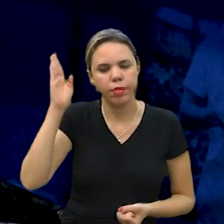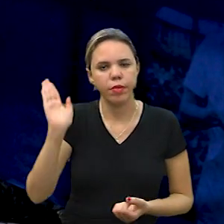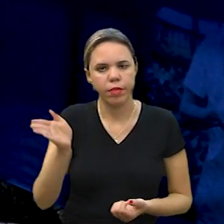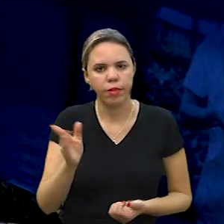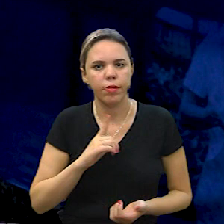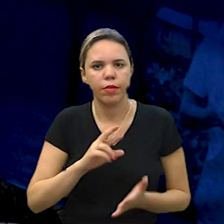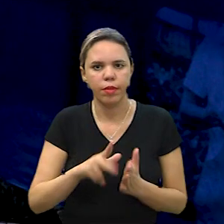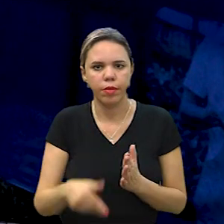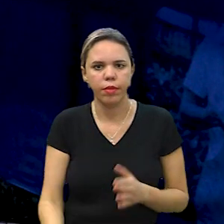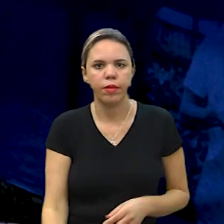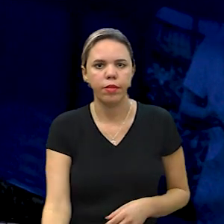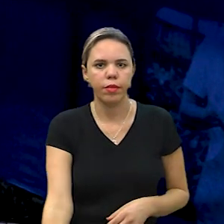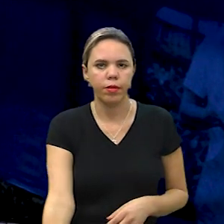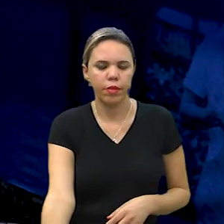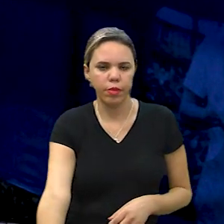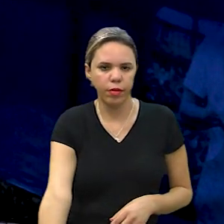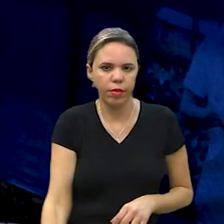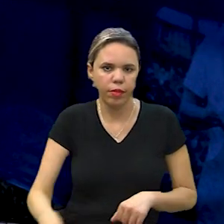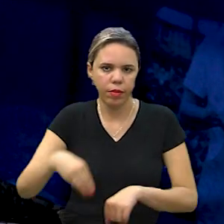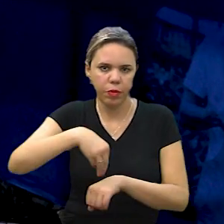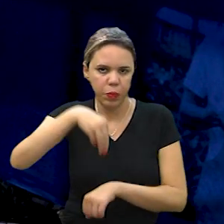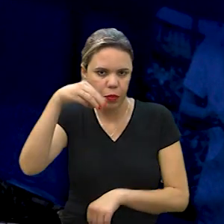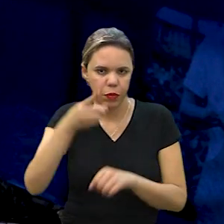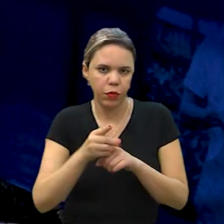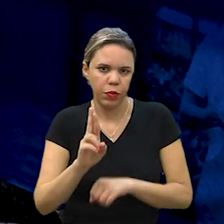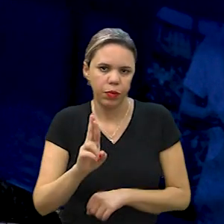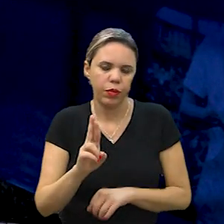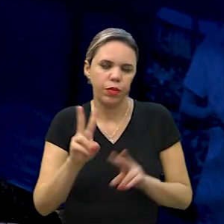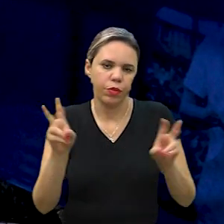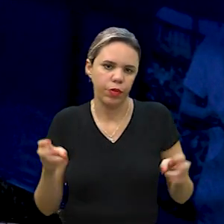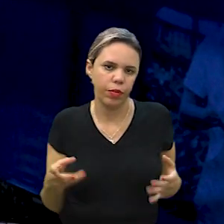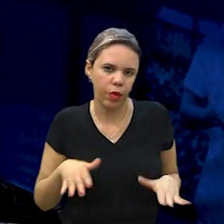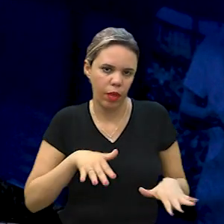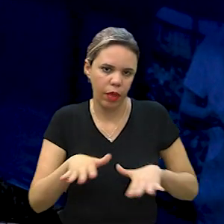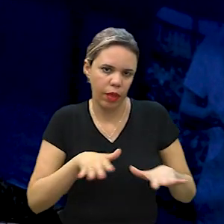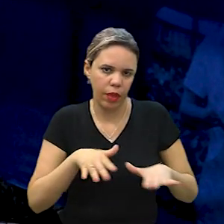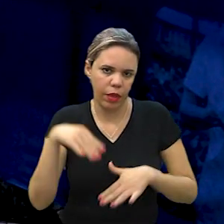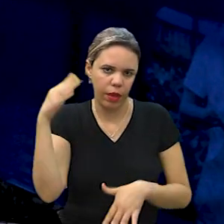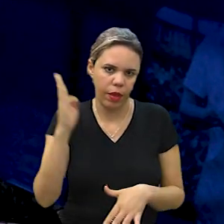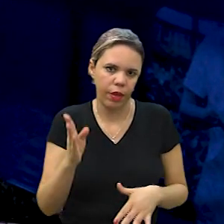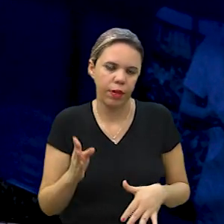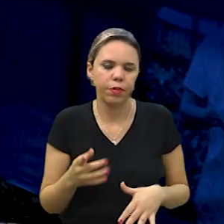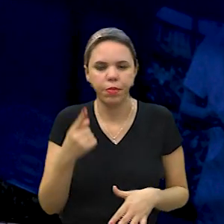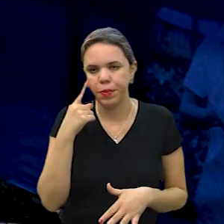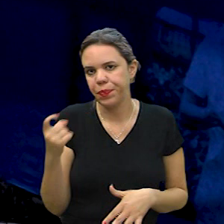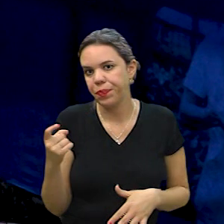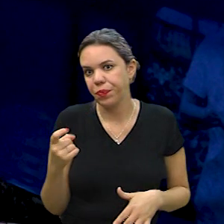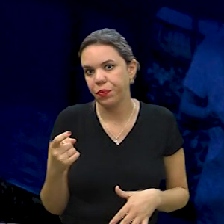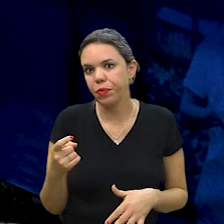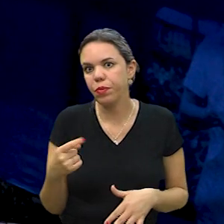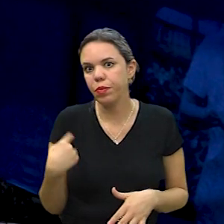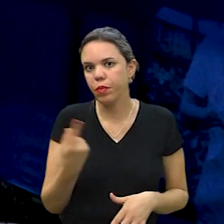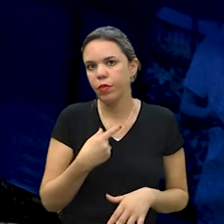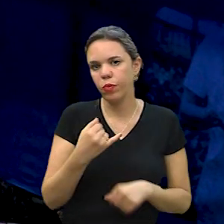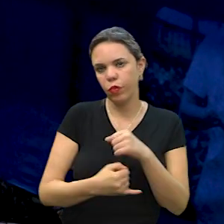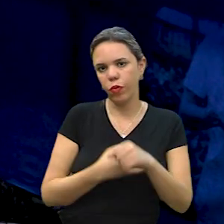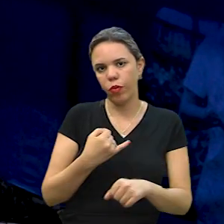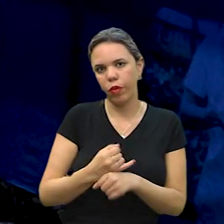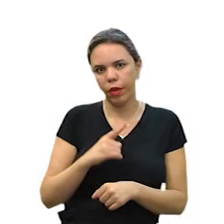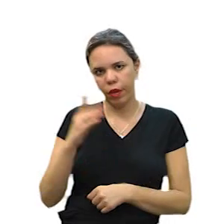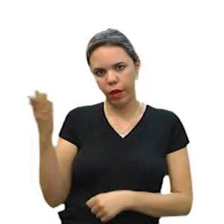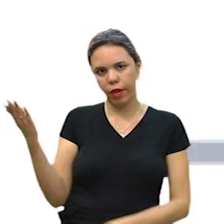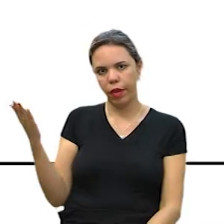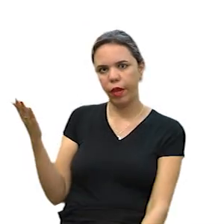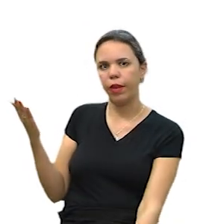várias dissertações de mestrado, tese de doutorado sobre esse movimento no Brasil, é interessante. No nosso